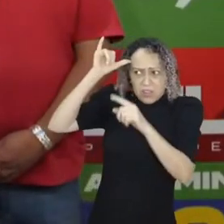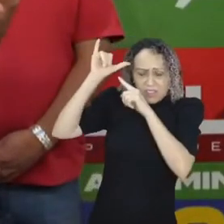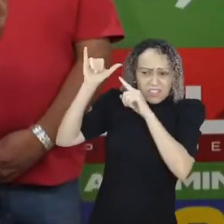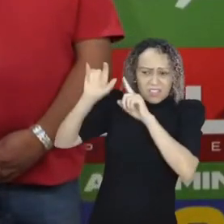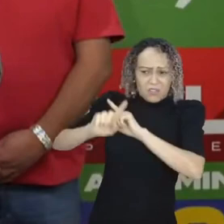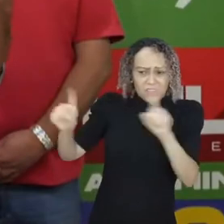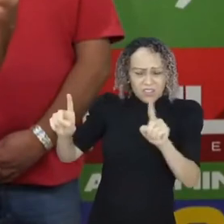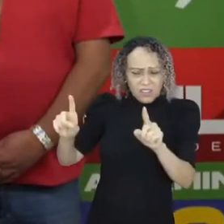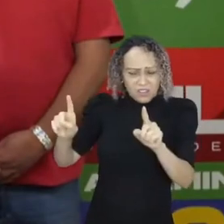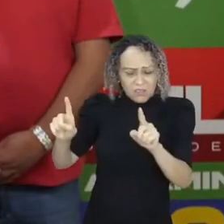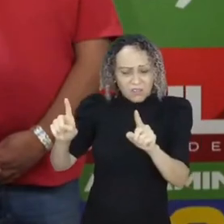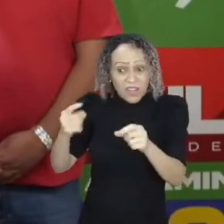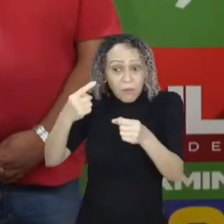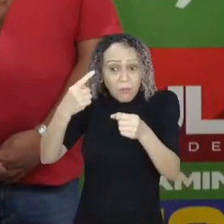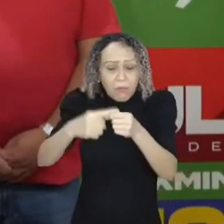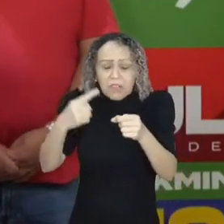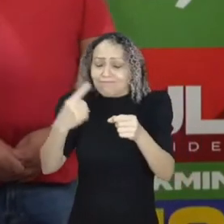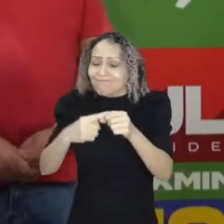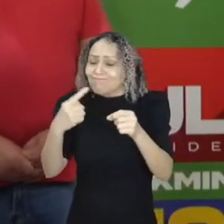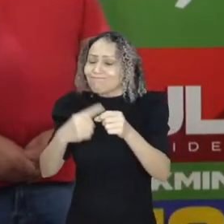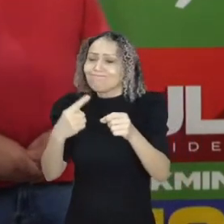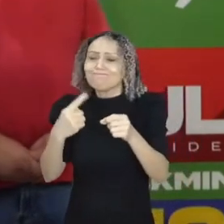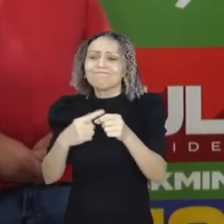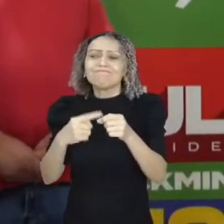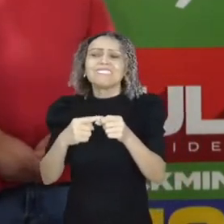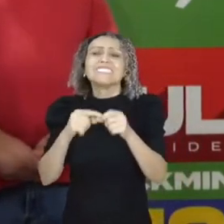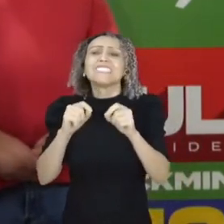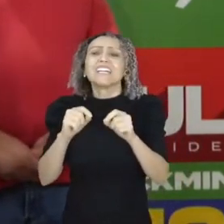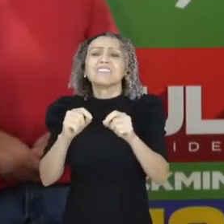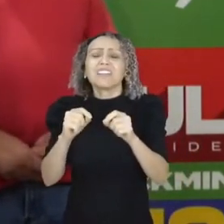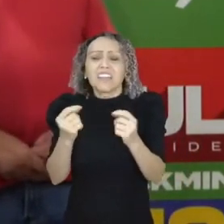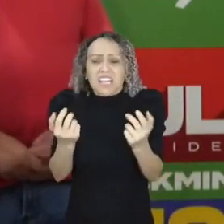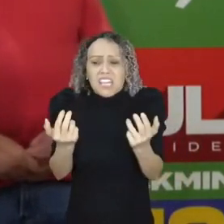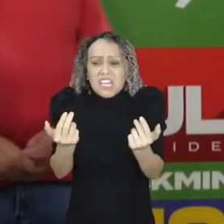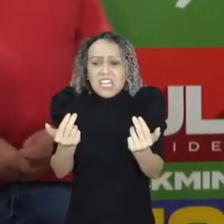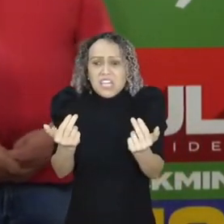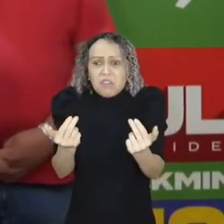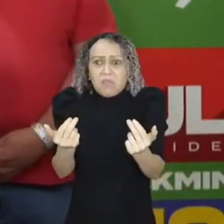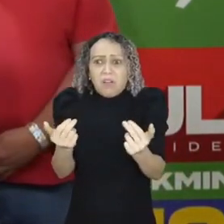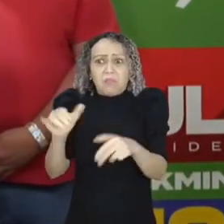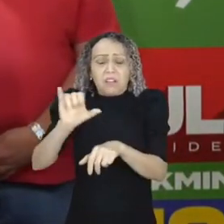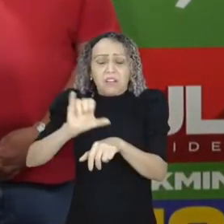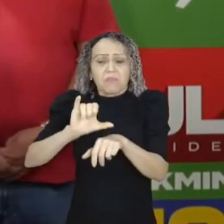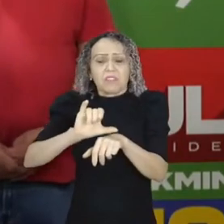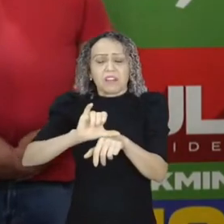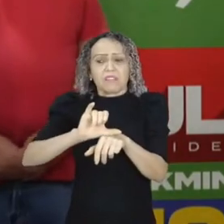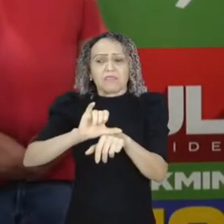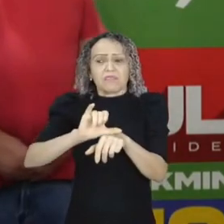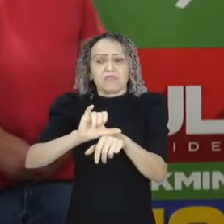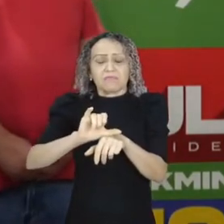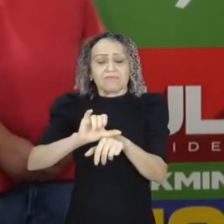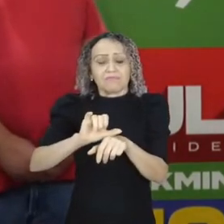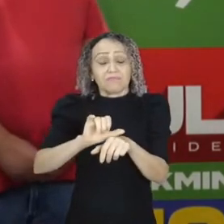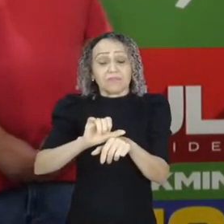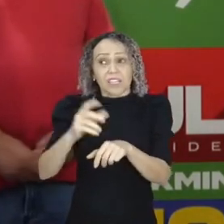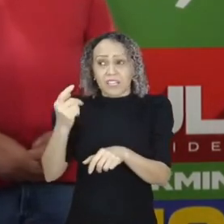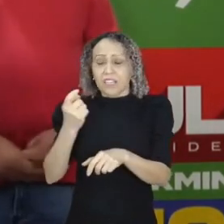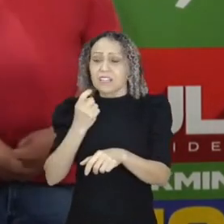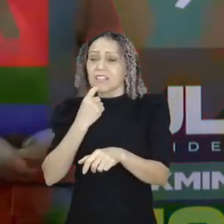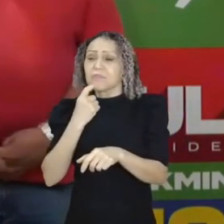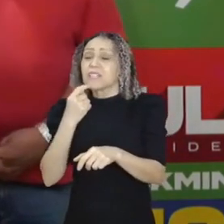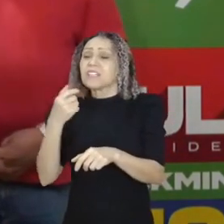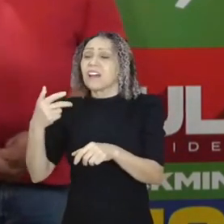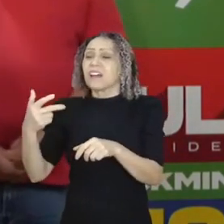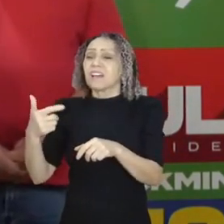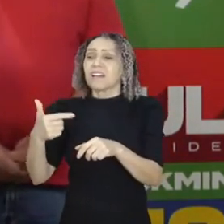É uma cidade atípica no estado, né? Ela é uma espécie de capital, né? É uma segunda capital do estado,